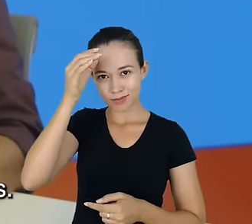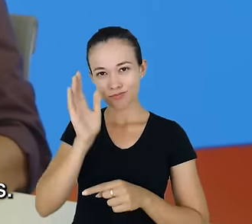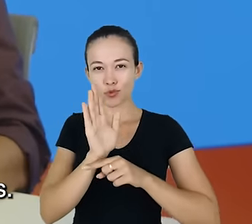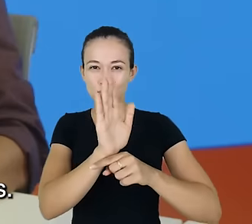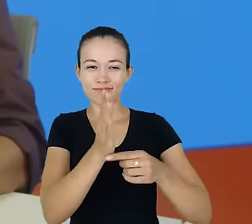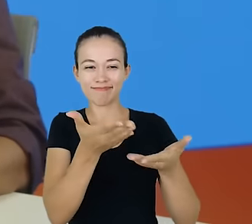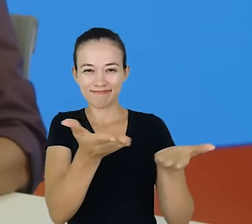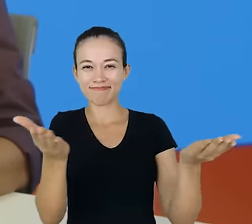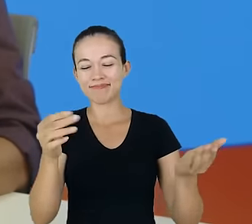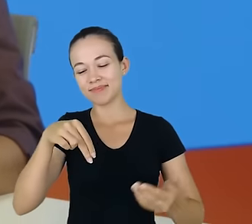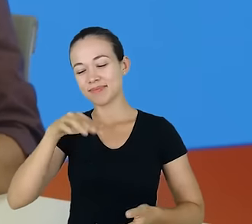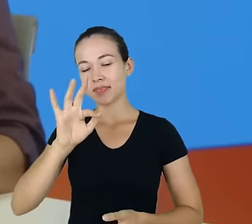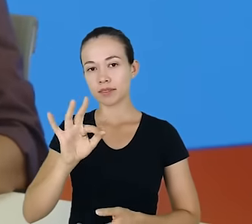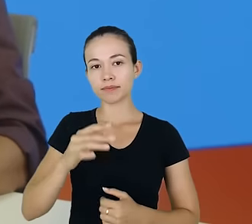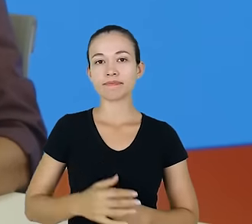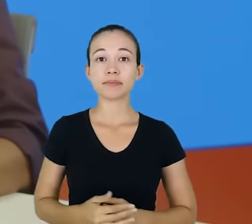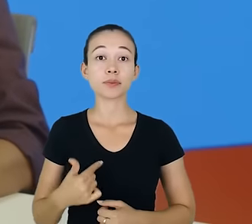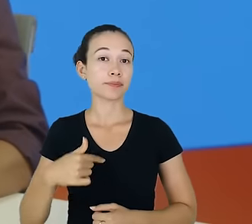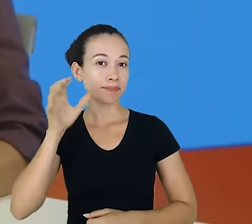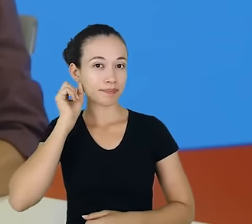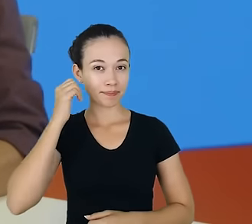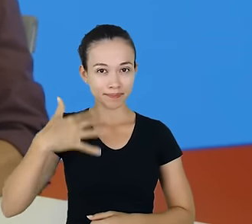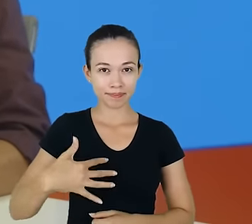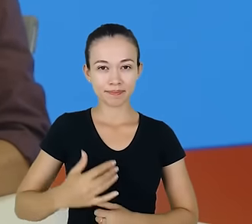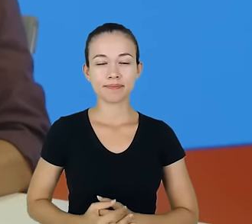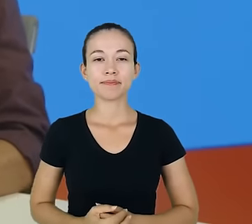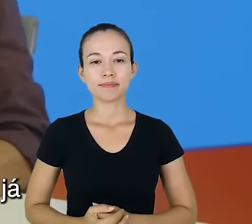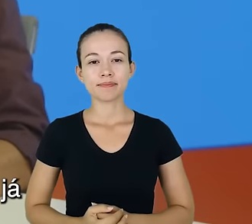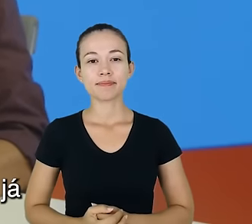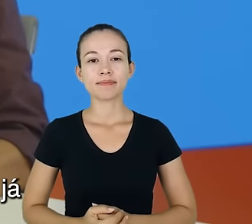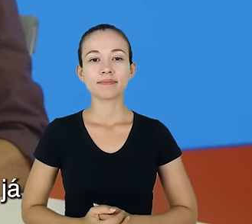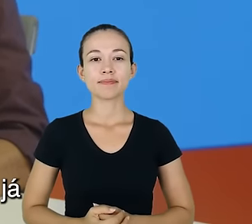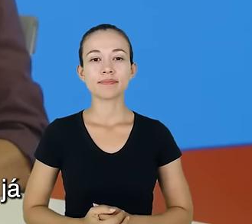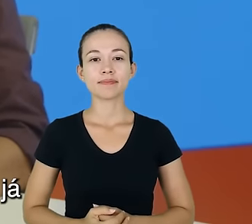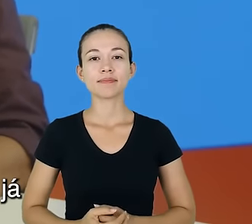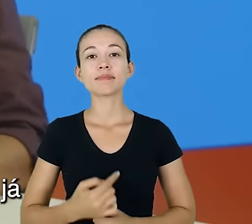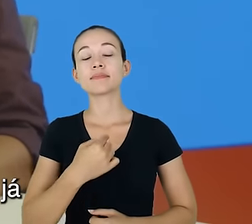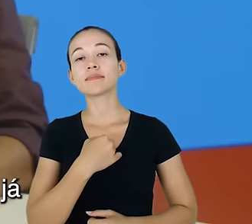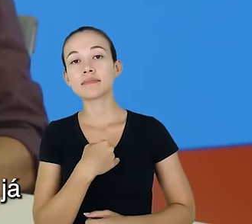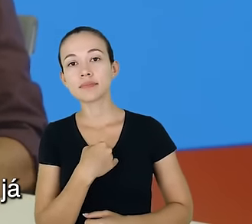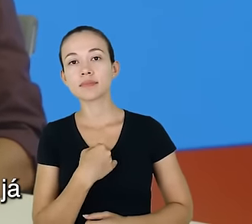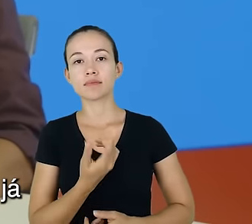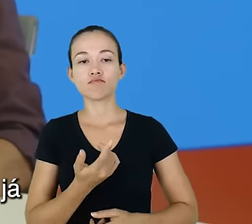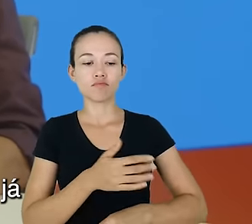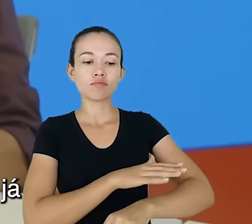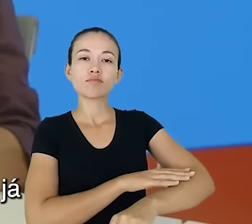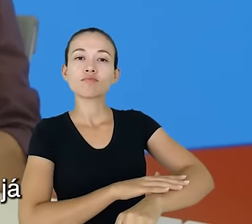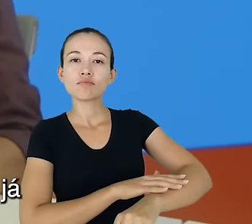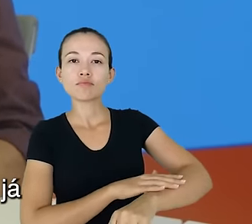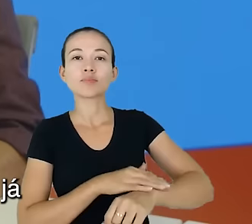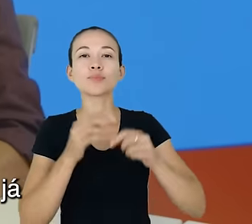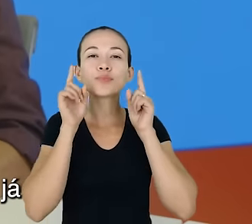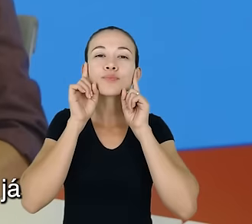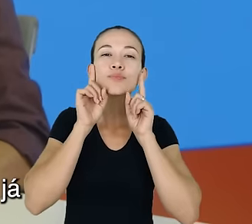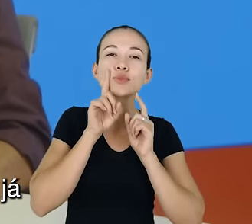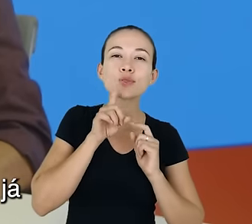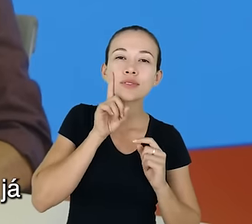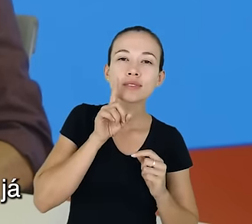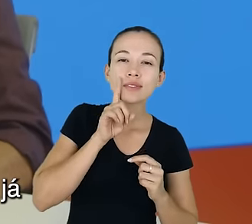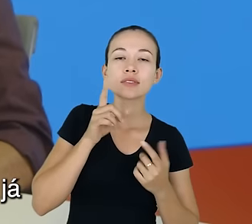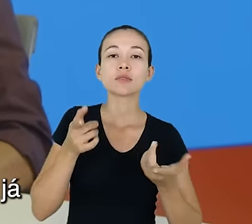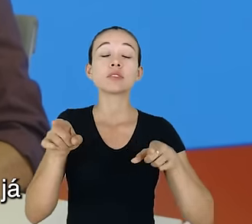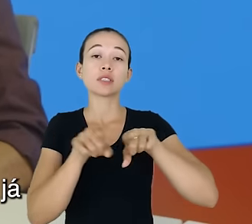eh bom me autodescrever né Eh eu sou moreno tô ficando Calvo